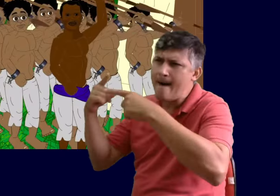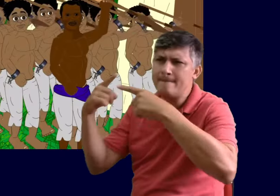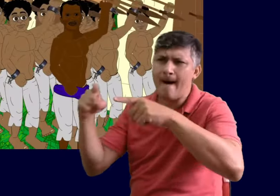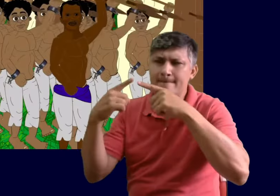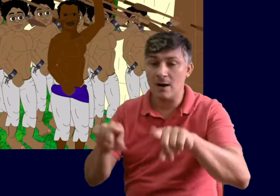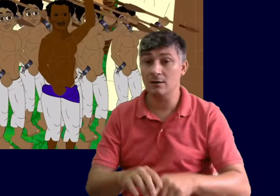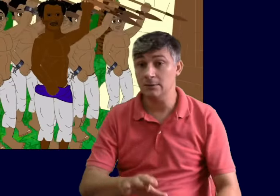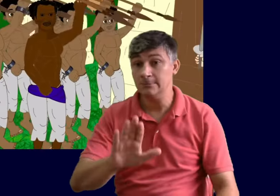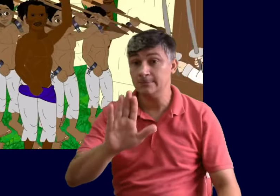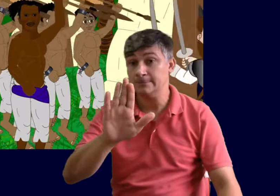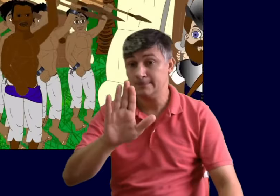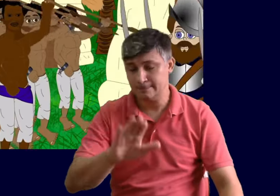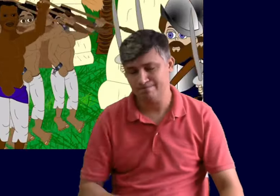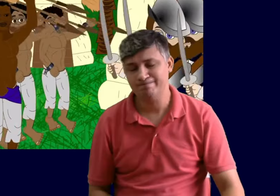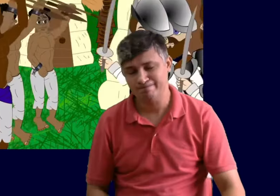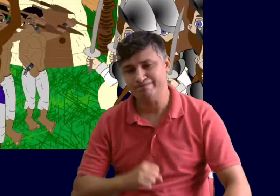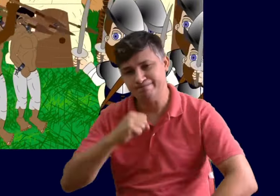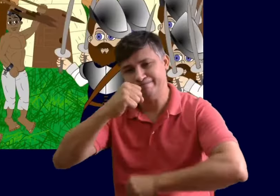Porém, em